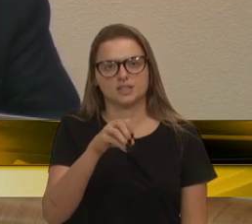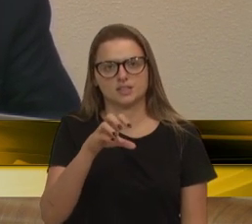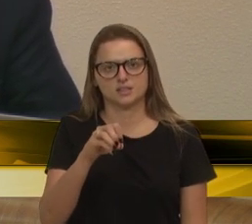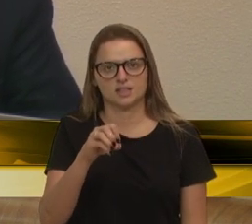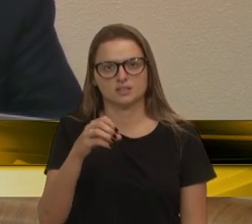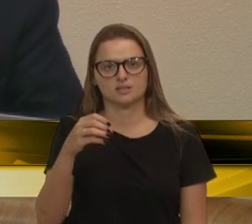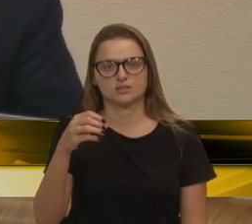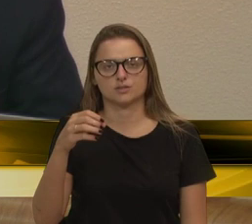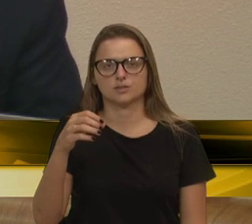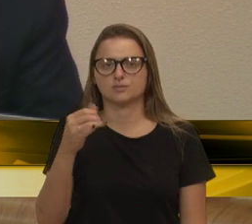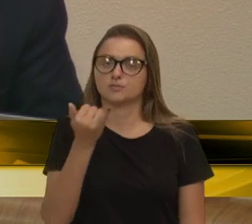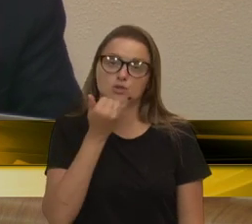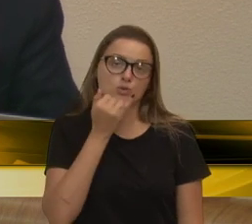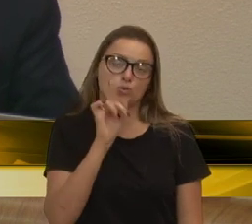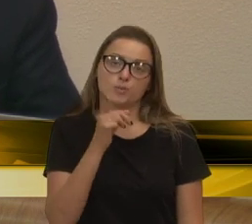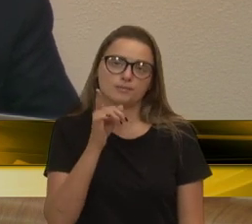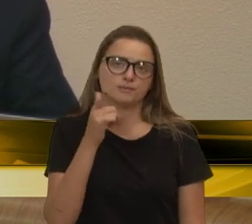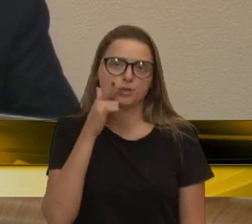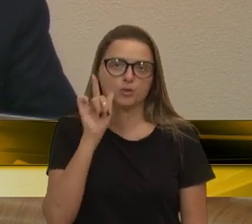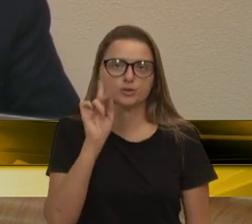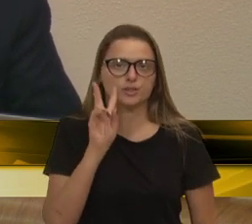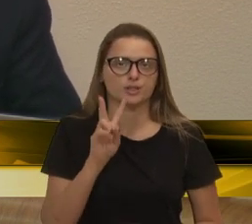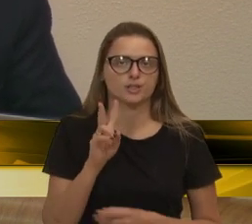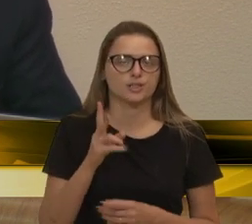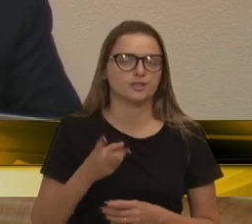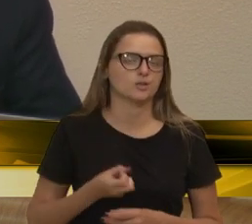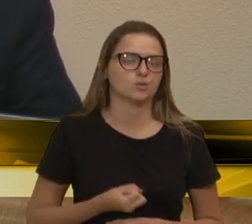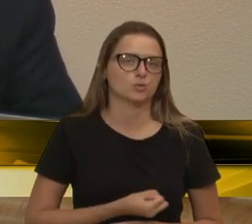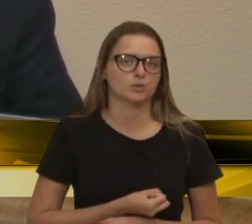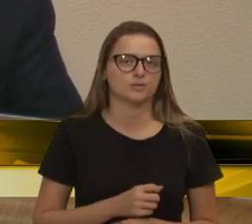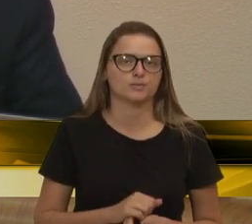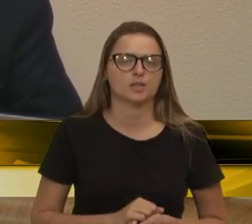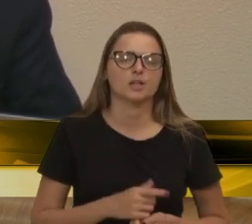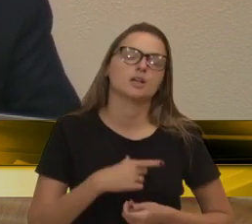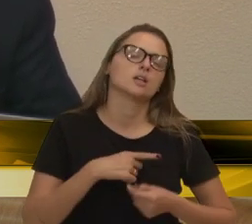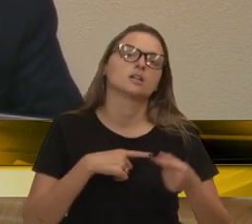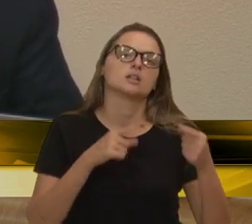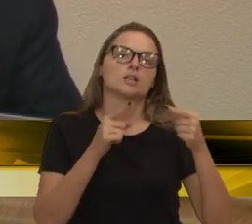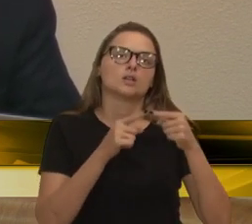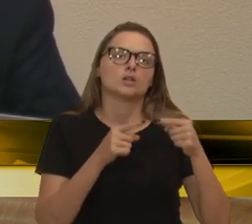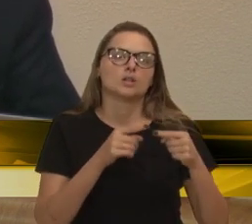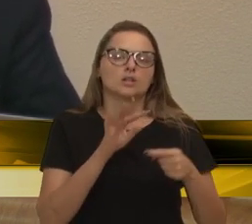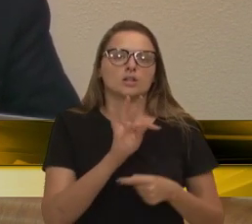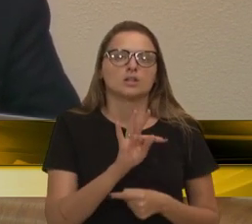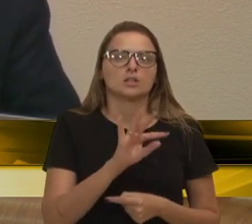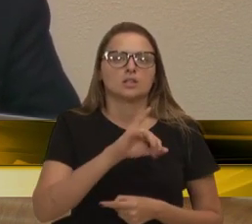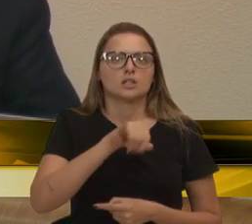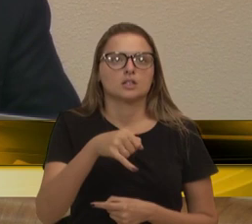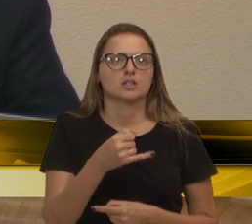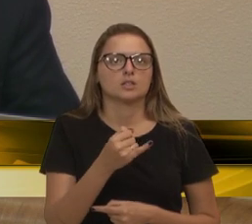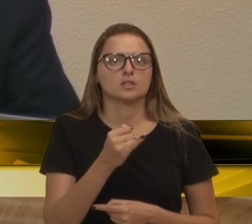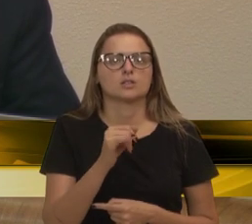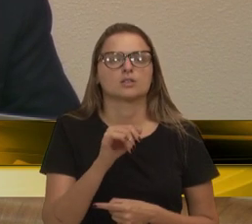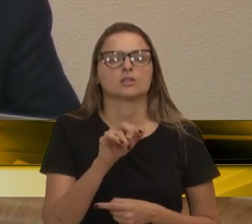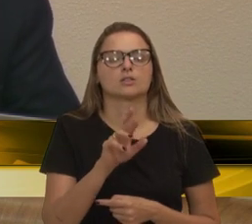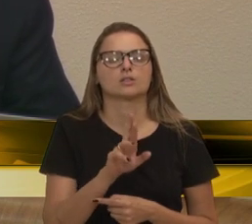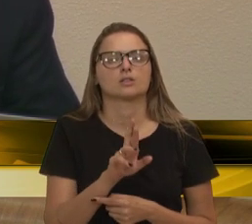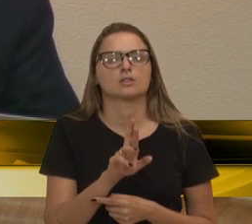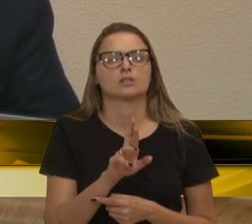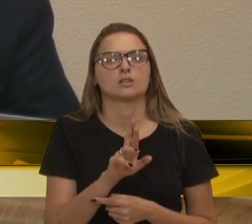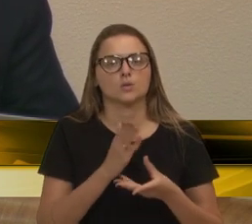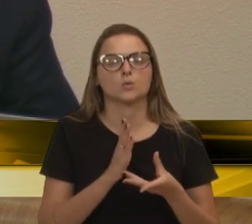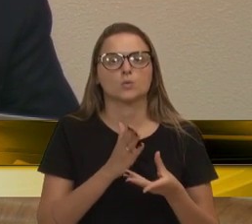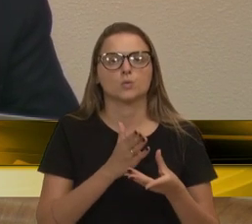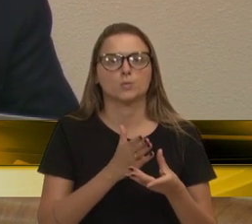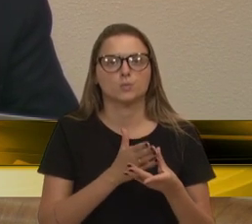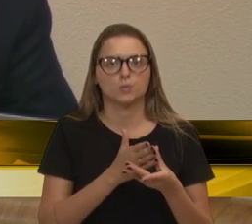700-738-05731. Autoridade dita coatora, o presidente do TJRS prestou as informações cabíveis e,